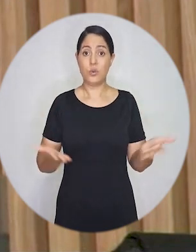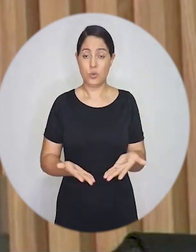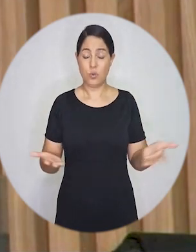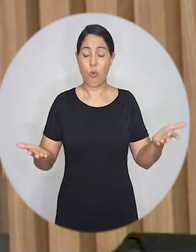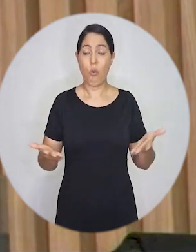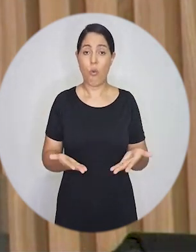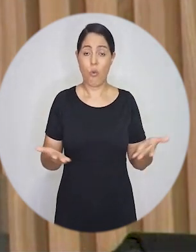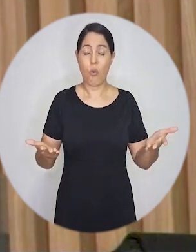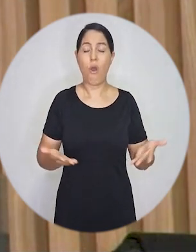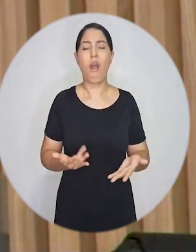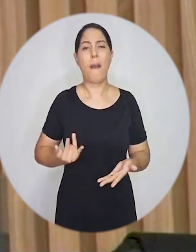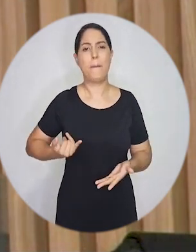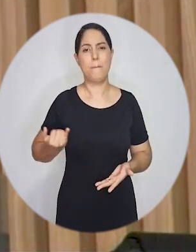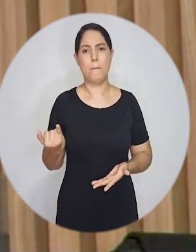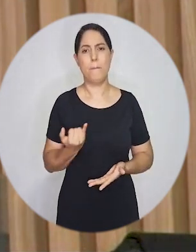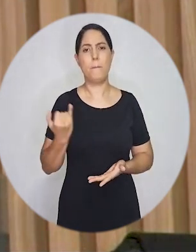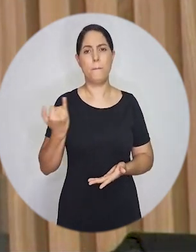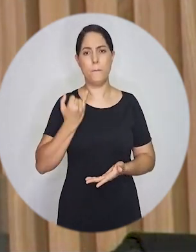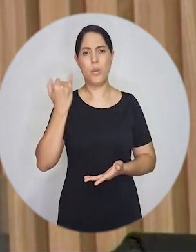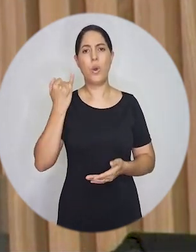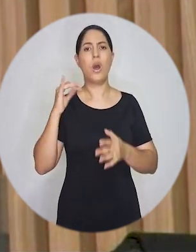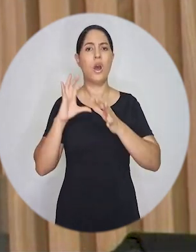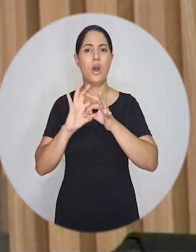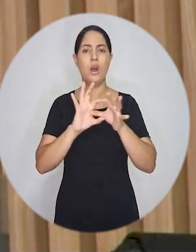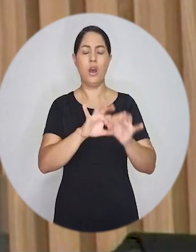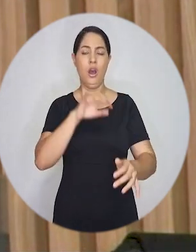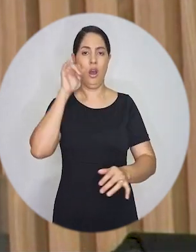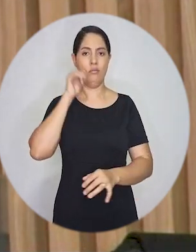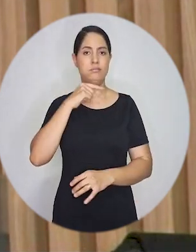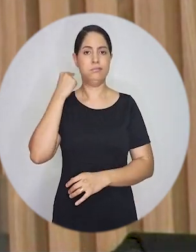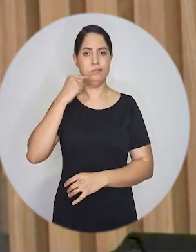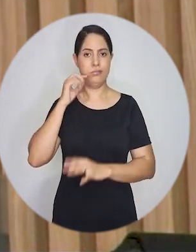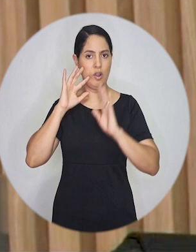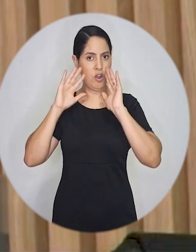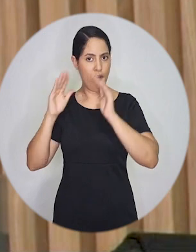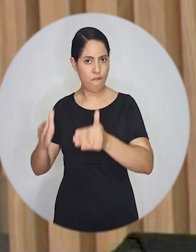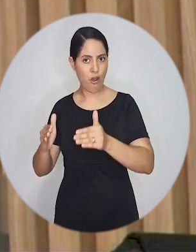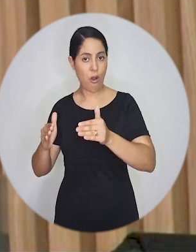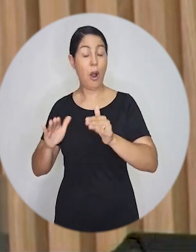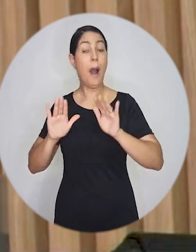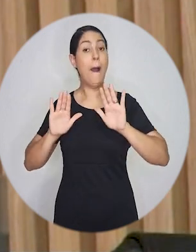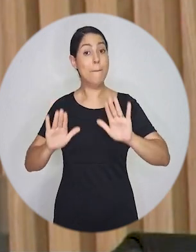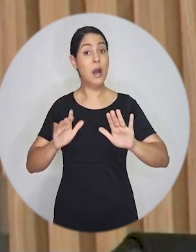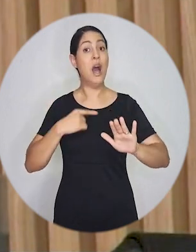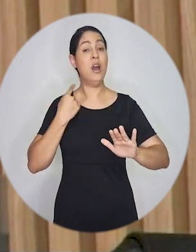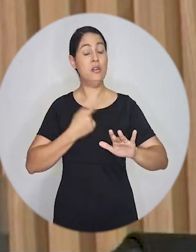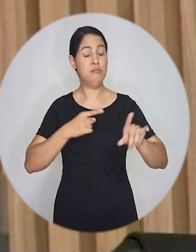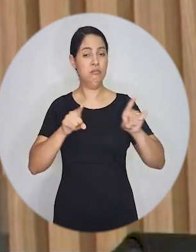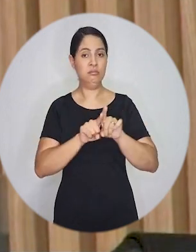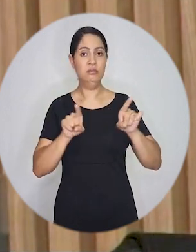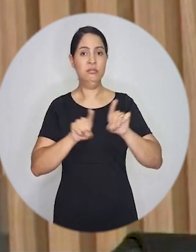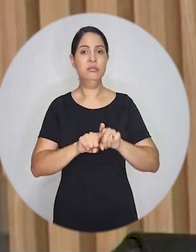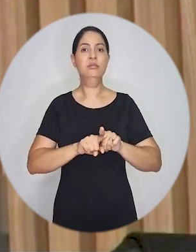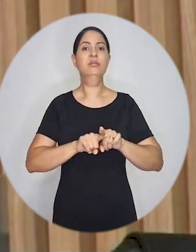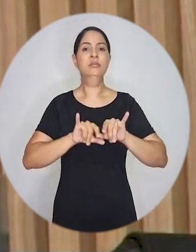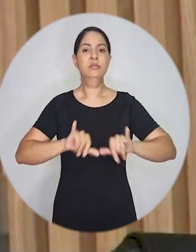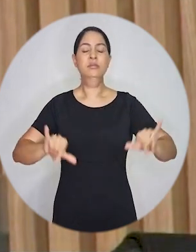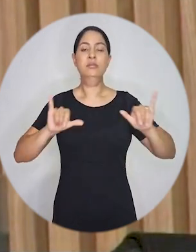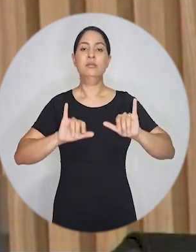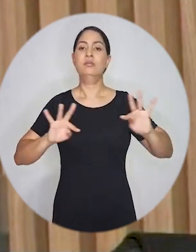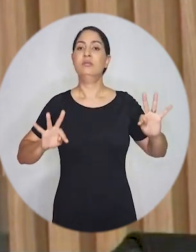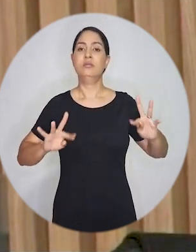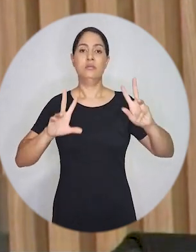evento ele tem um viés, obviamente, voltado para as mulheres advogadas, mas se pretende com ele